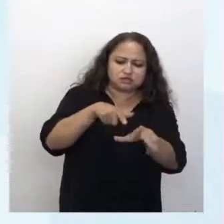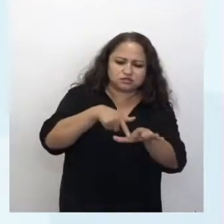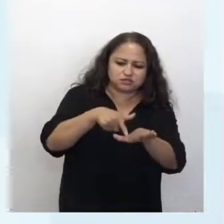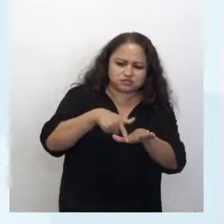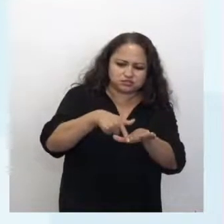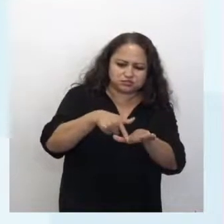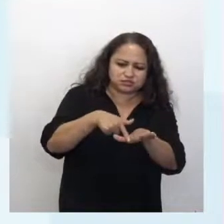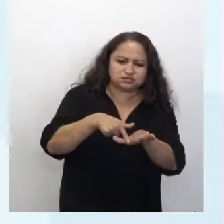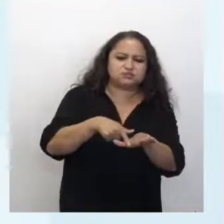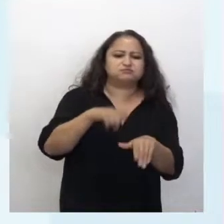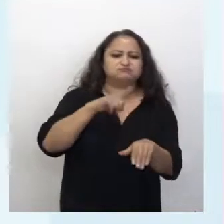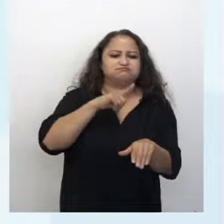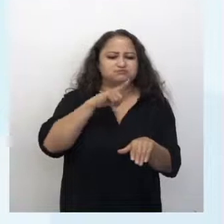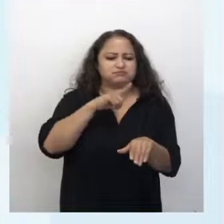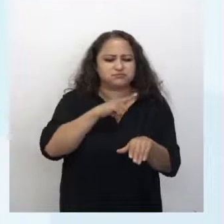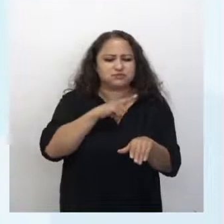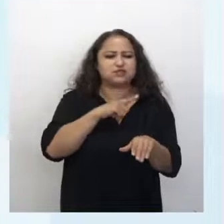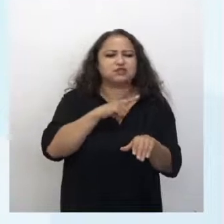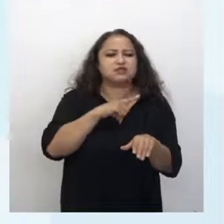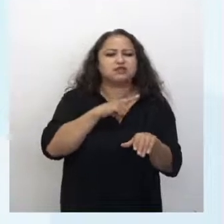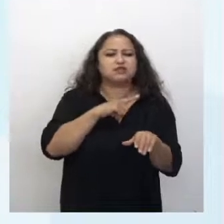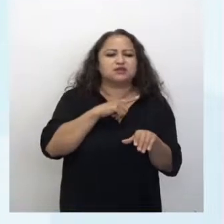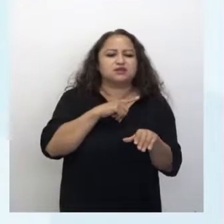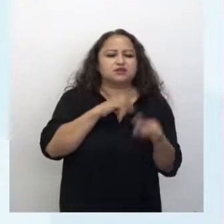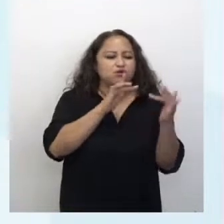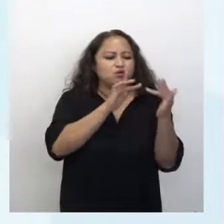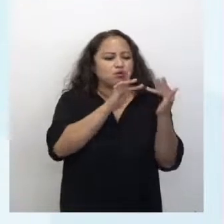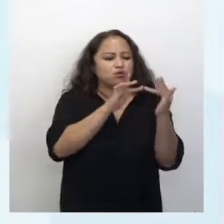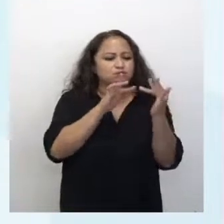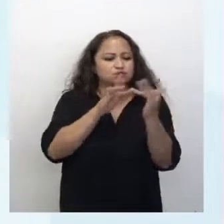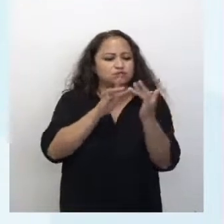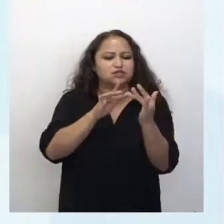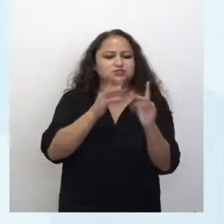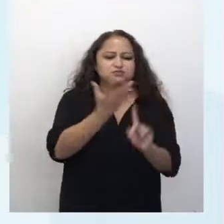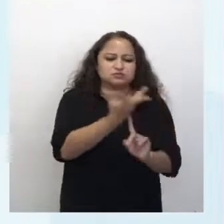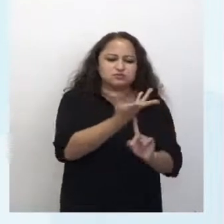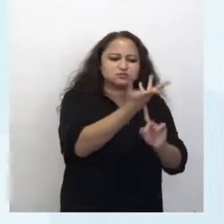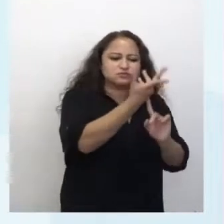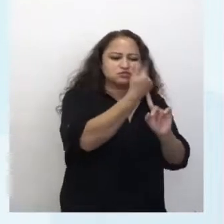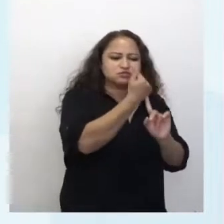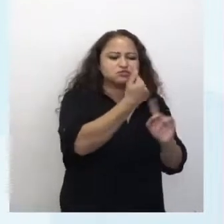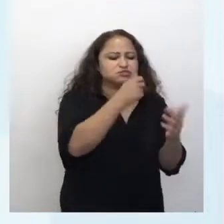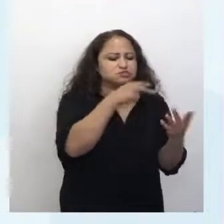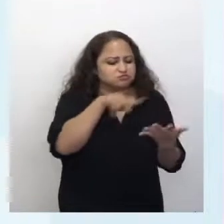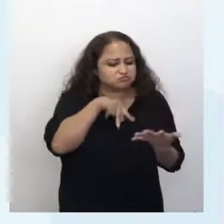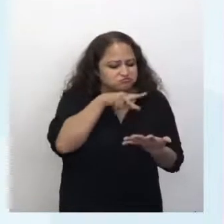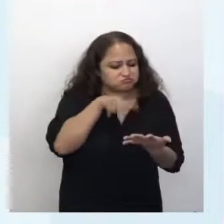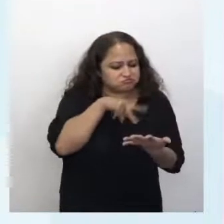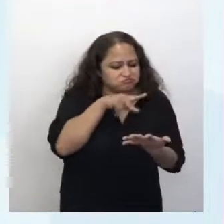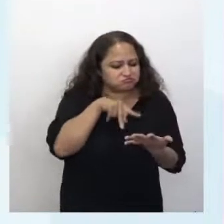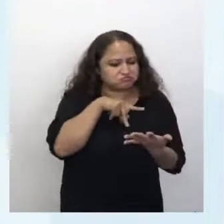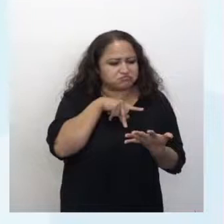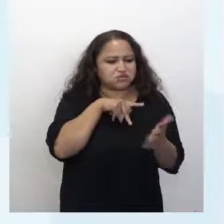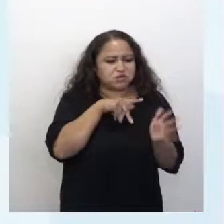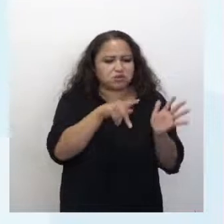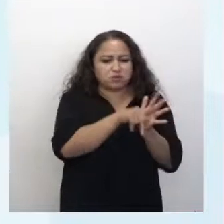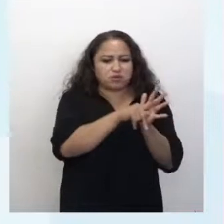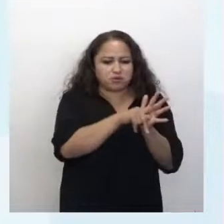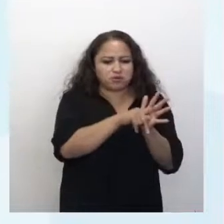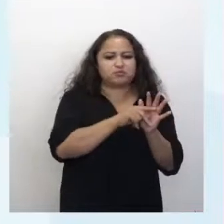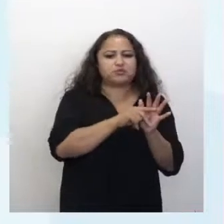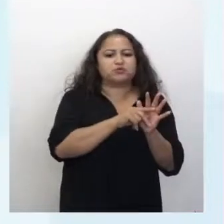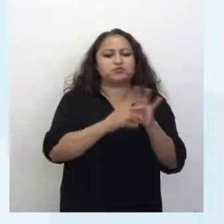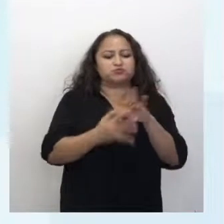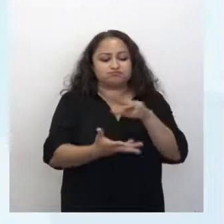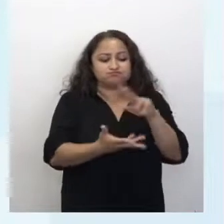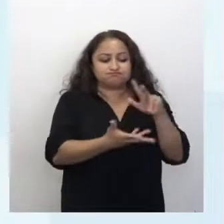tem contato com fornecedores, você tem contato com artistas, com coreógrafos, enfim. Então, todo esse universo aí, tá?